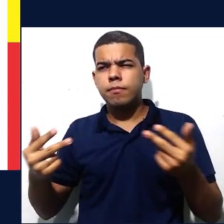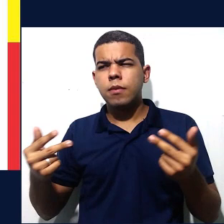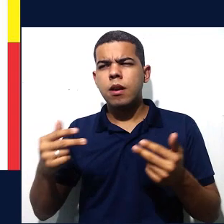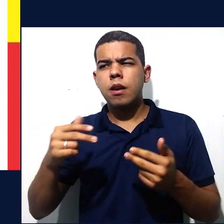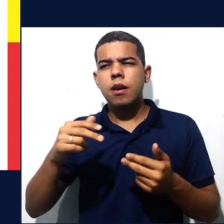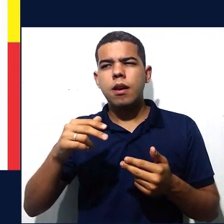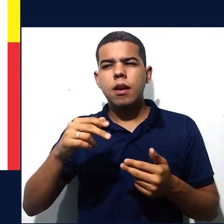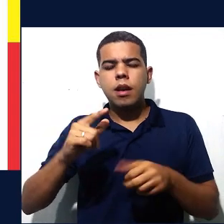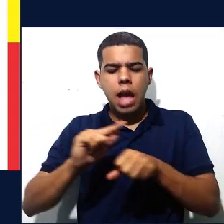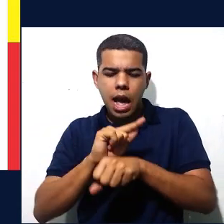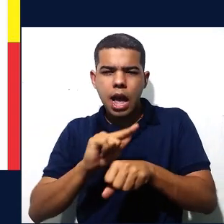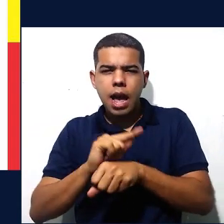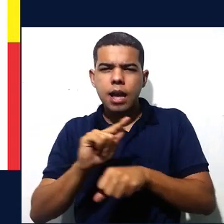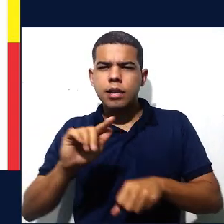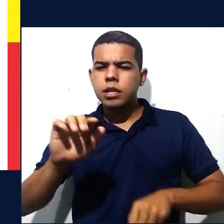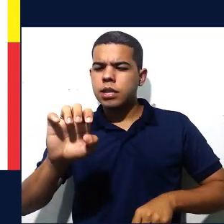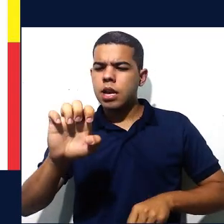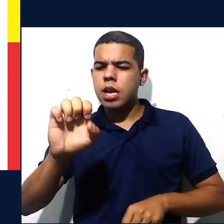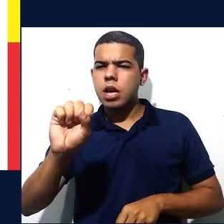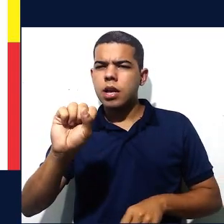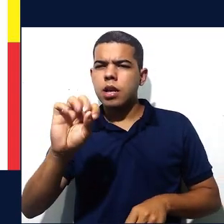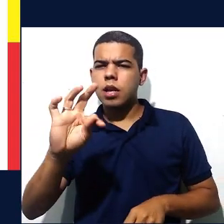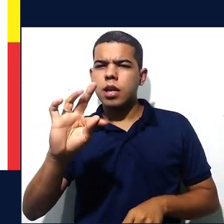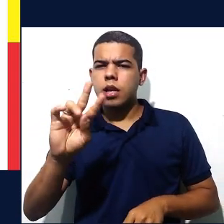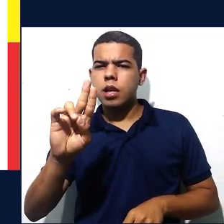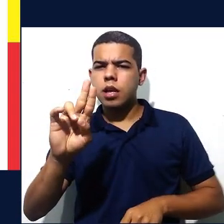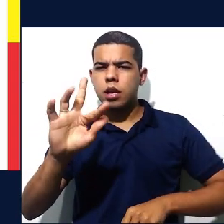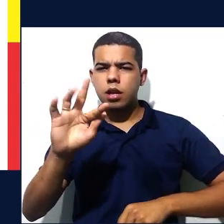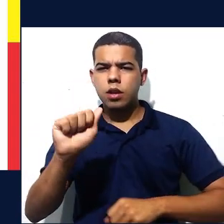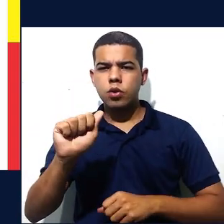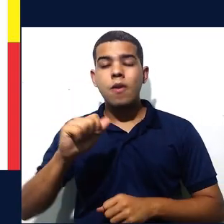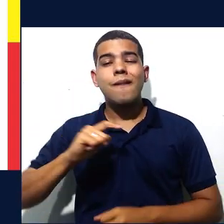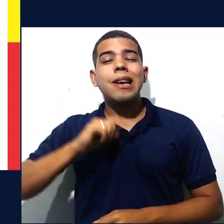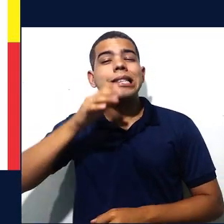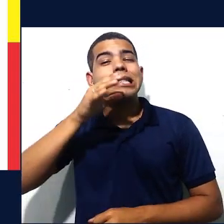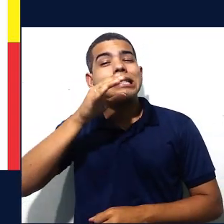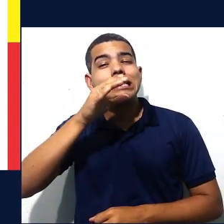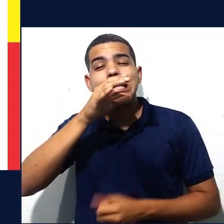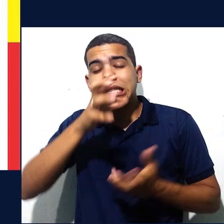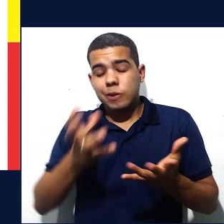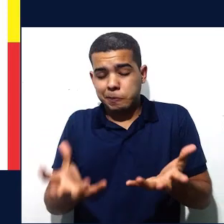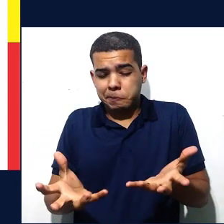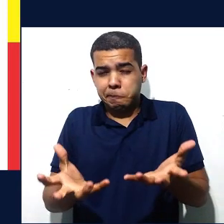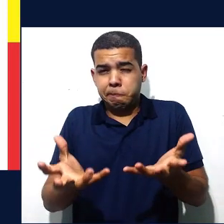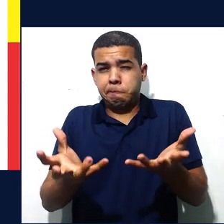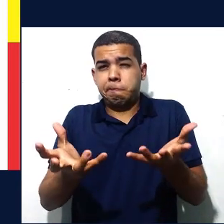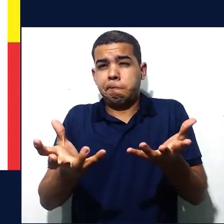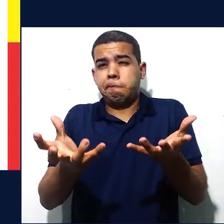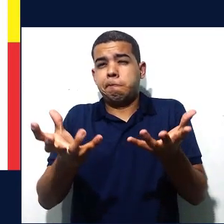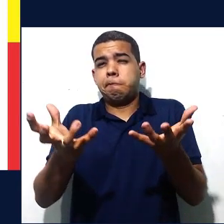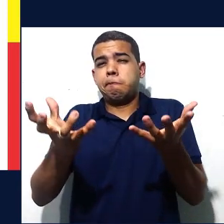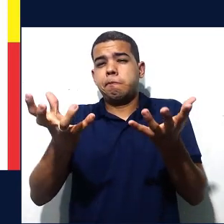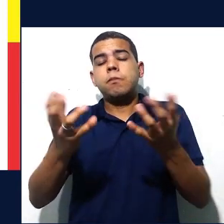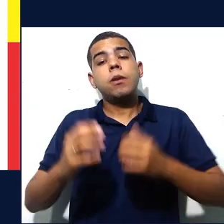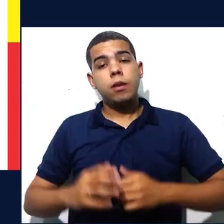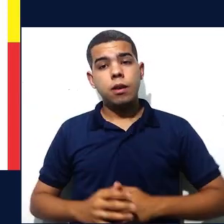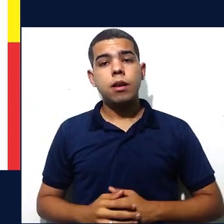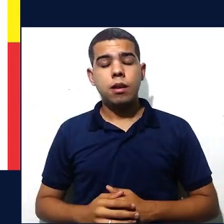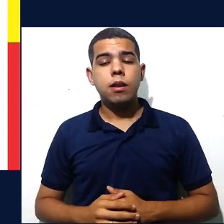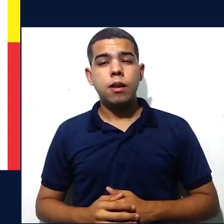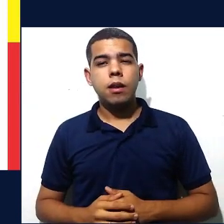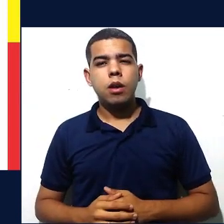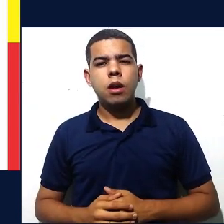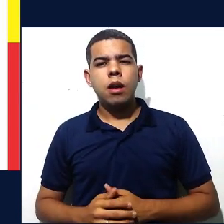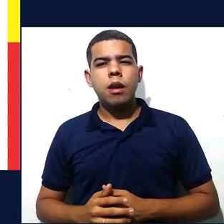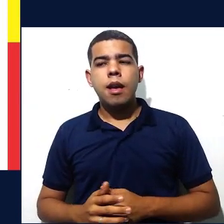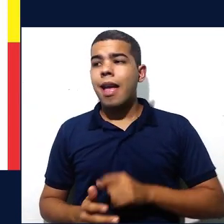aquecimento climático, ele vai ser acompanhado de um aquecimento na alta atmosfera em altitude. E é isso